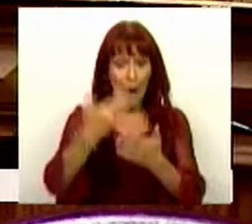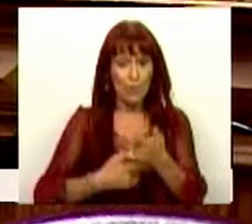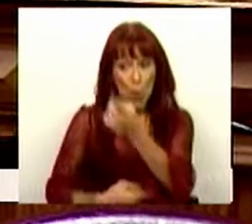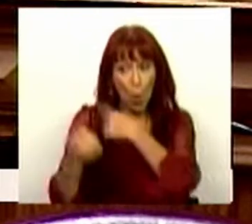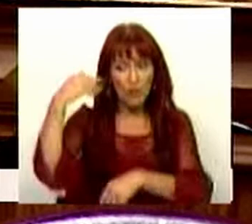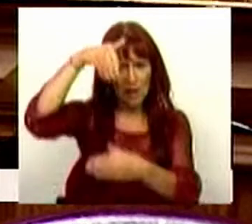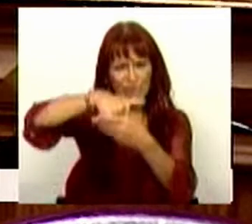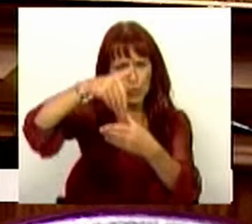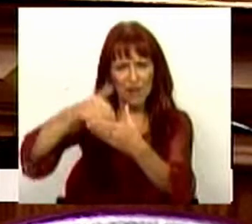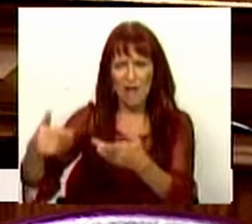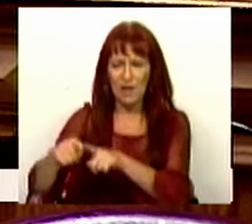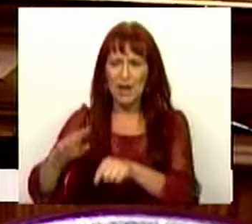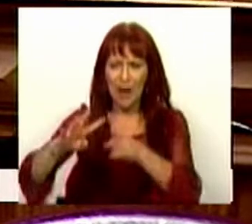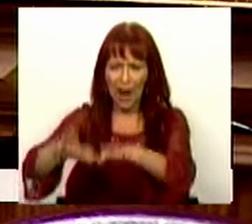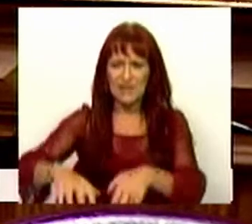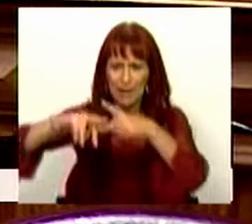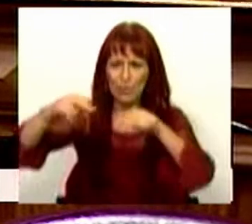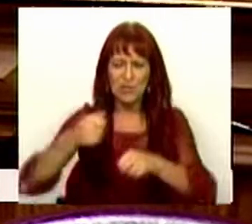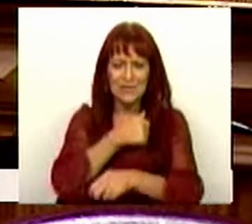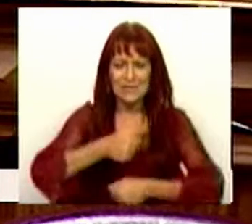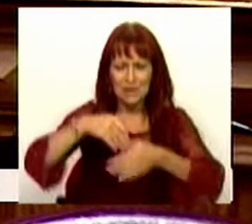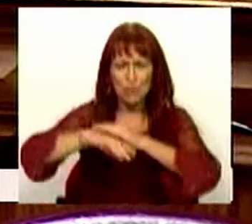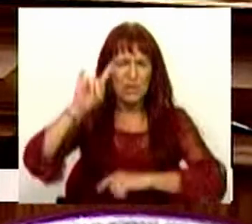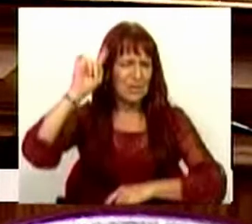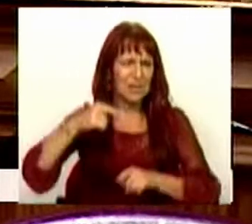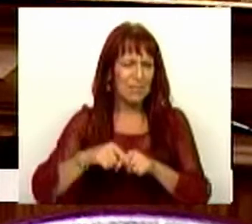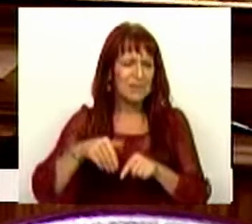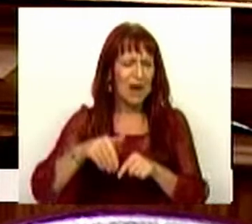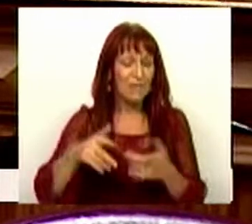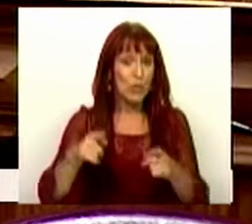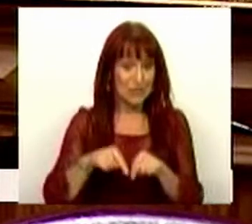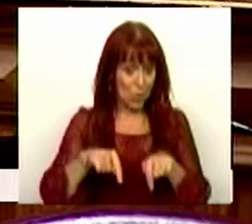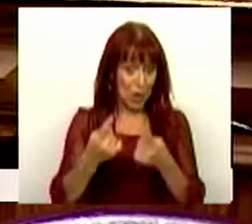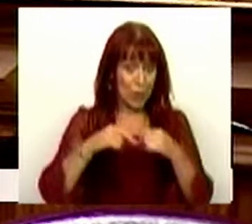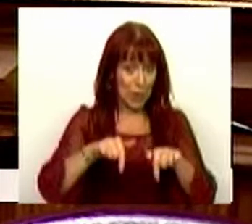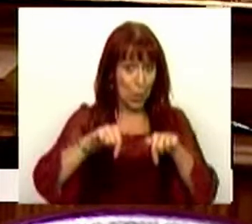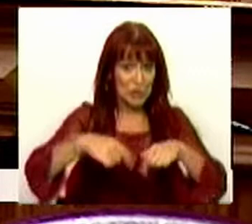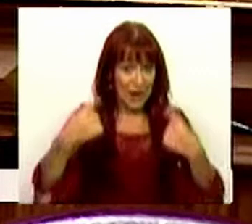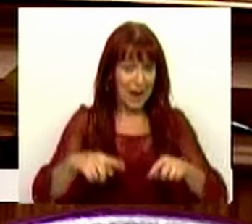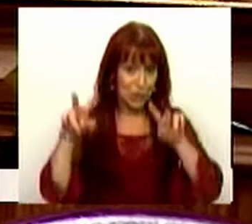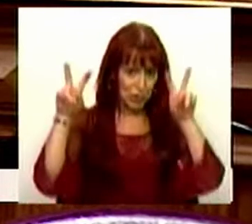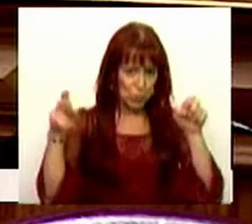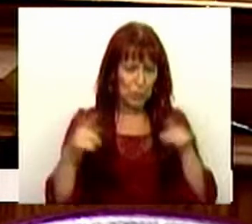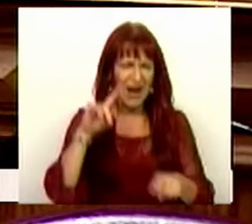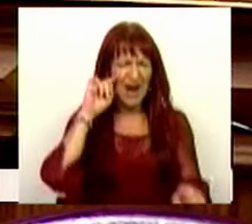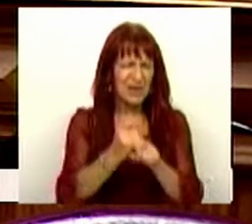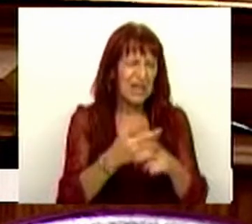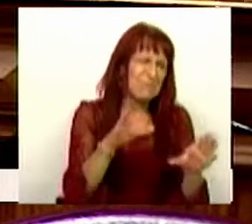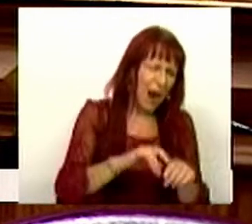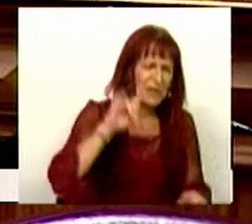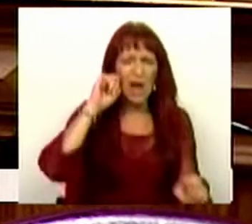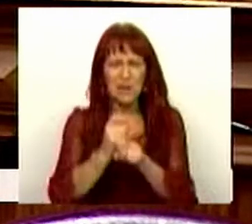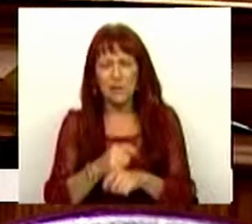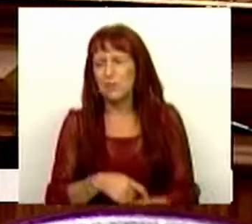ontem votada na Assembleia Municipal da Guarda, sabendo que há haver aqui esta sessão hoje, a exigir isto e aquilo, é